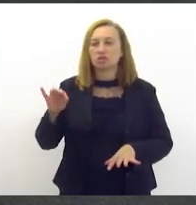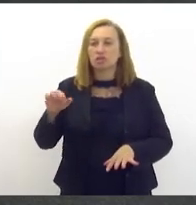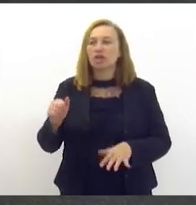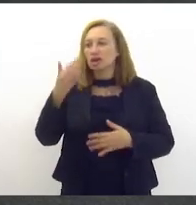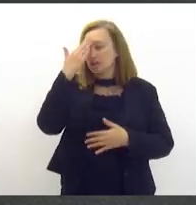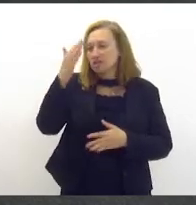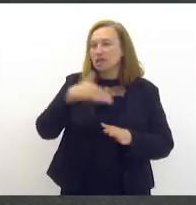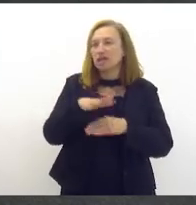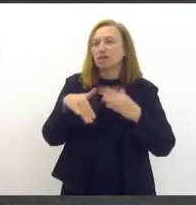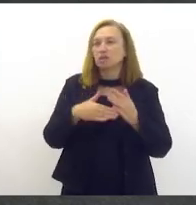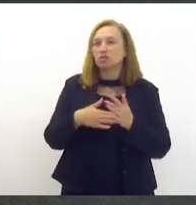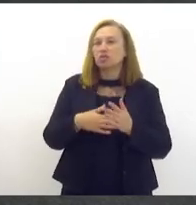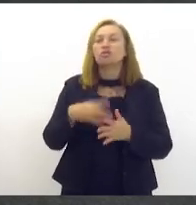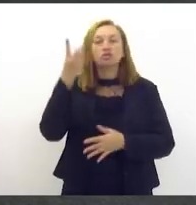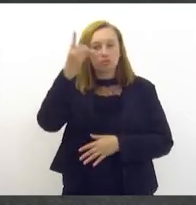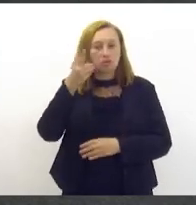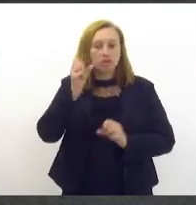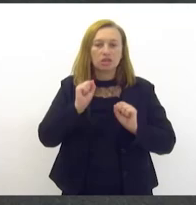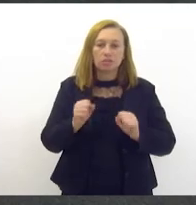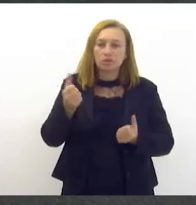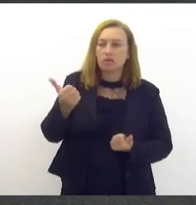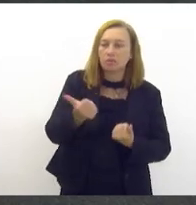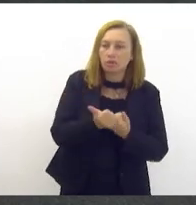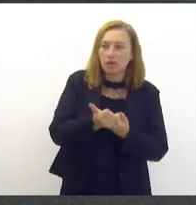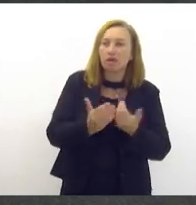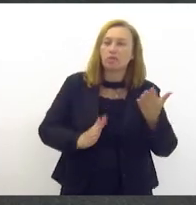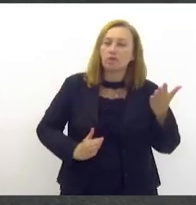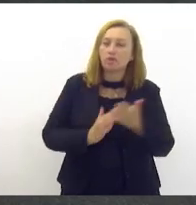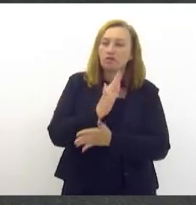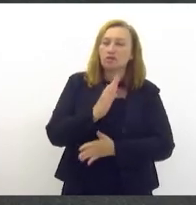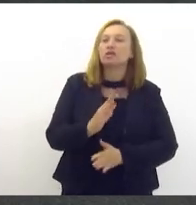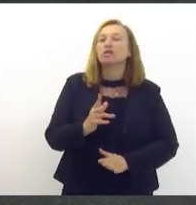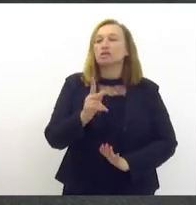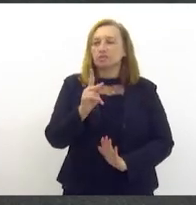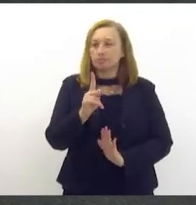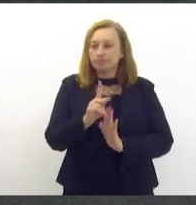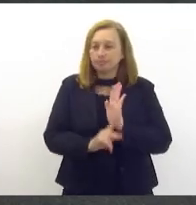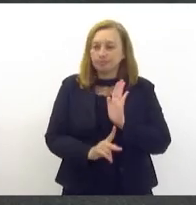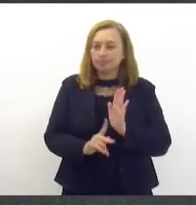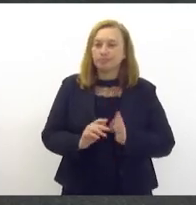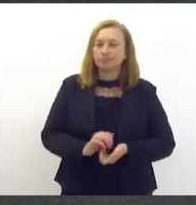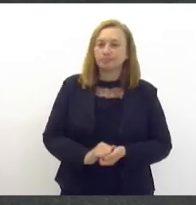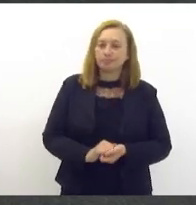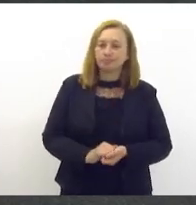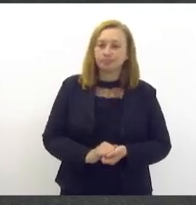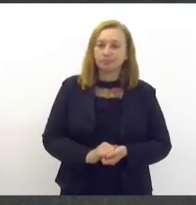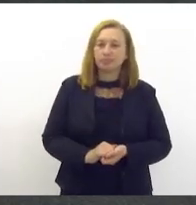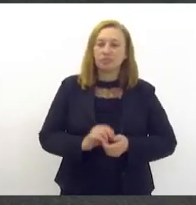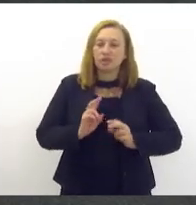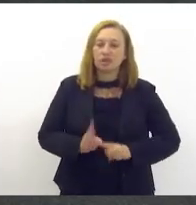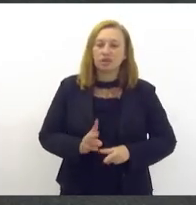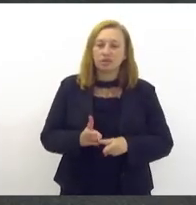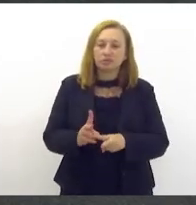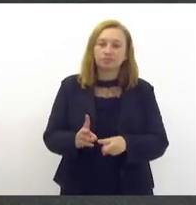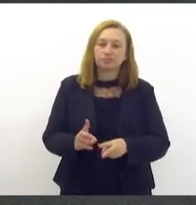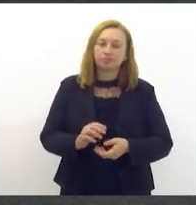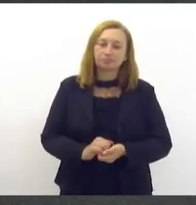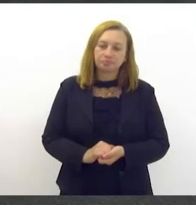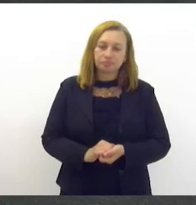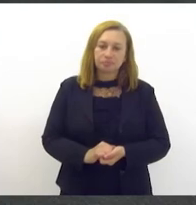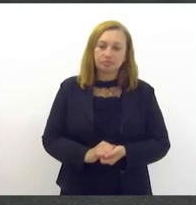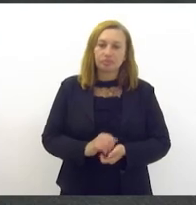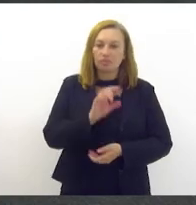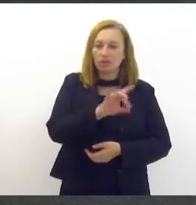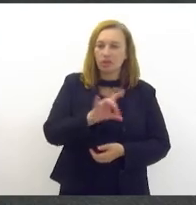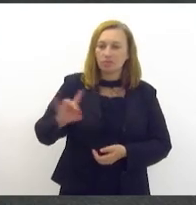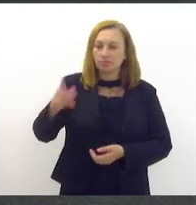deputado e a cada deputada que pôde contribuir para a aprovação desse projeto. Sigamos aí solidários e irmanados com